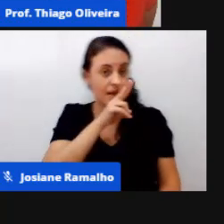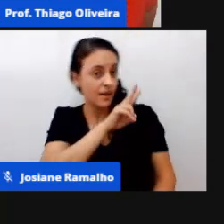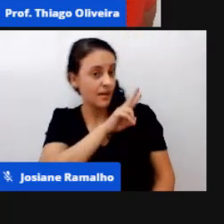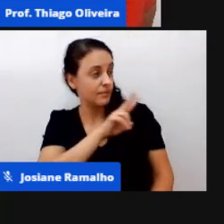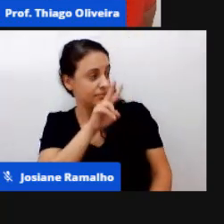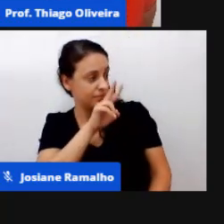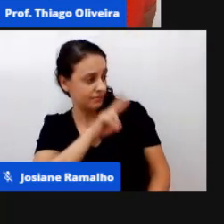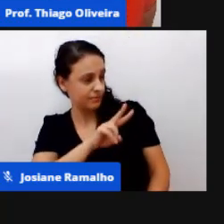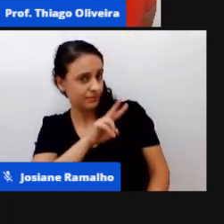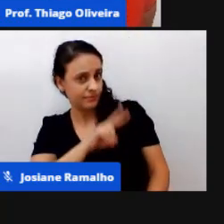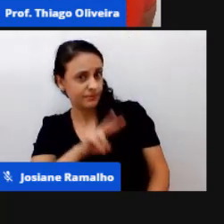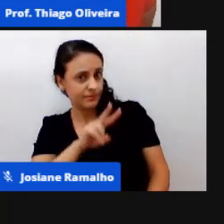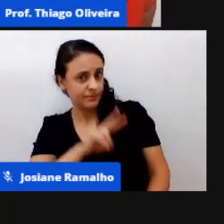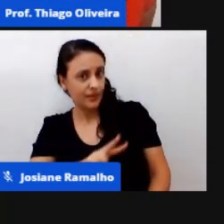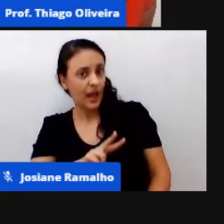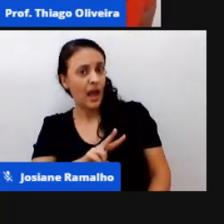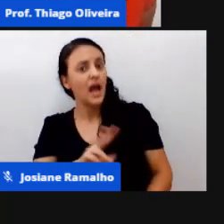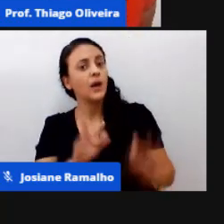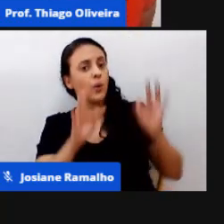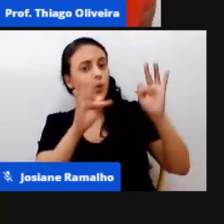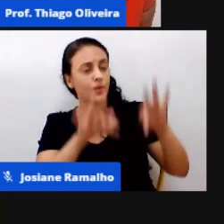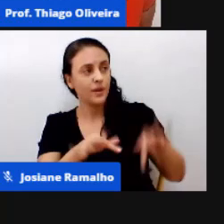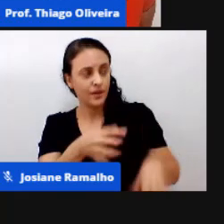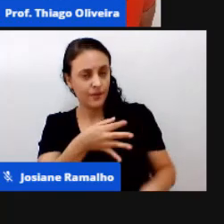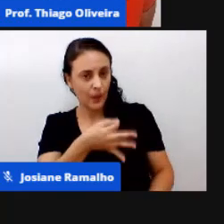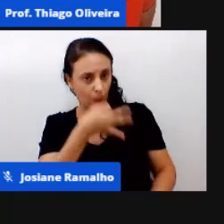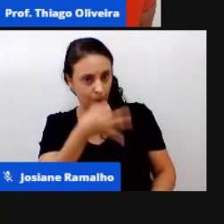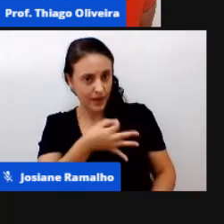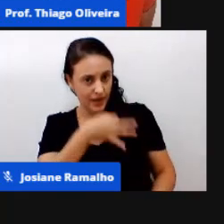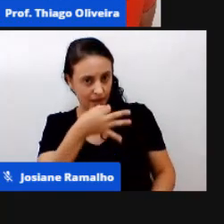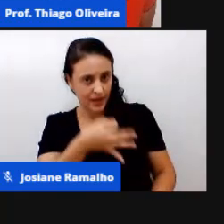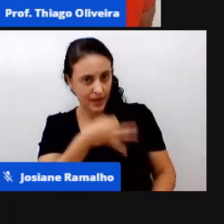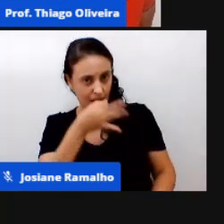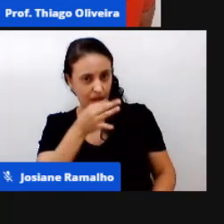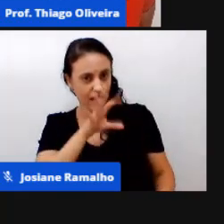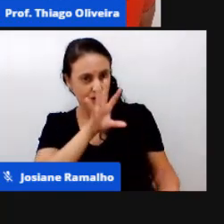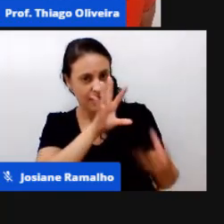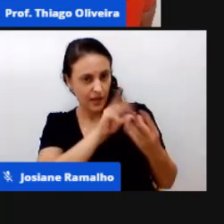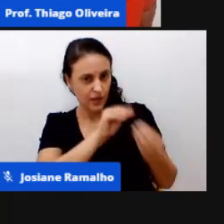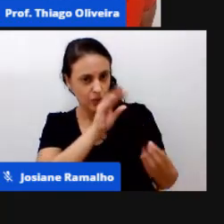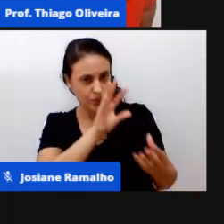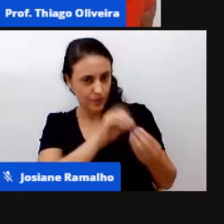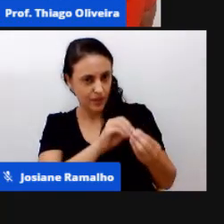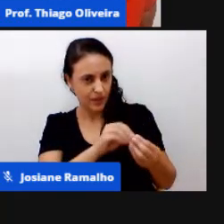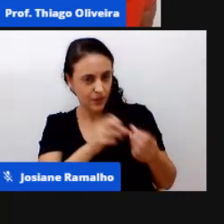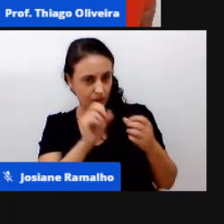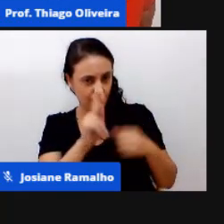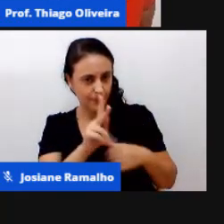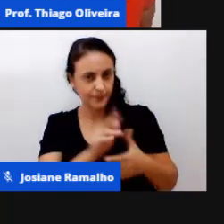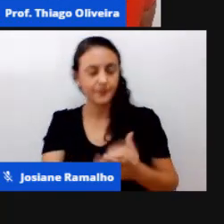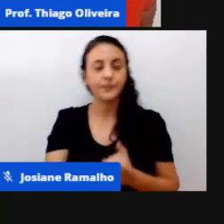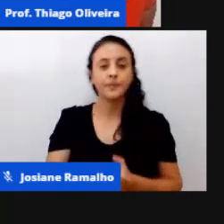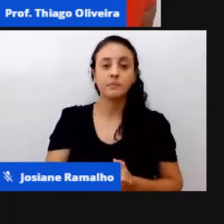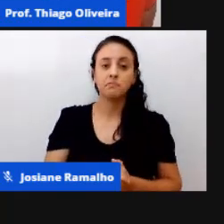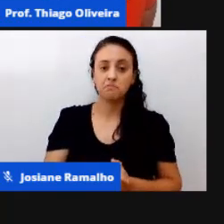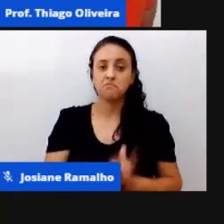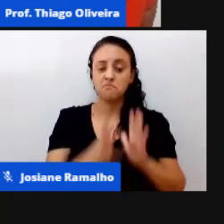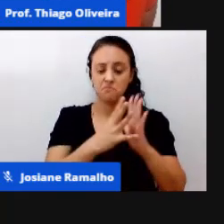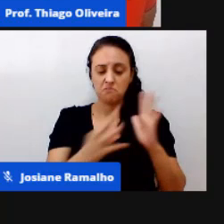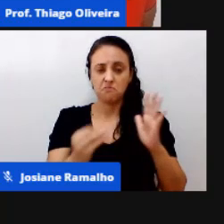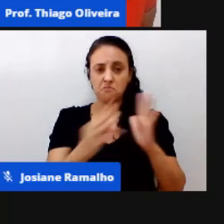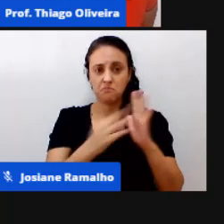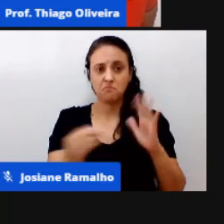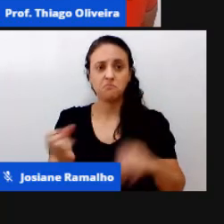fazer um comentário e resumindo tudo isso sobre a sala de aula invertida. É um modelo inovador que